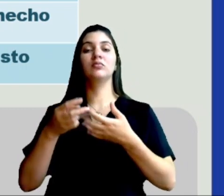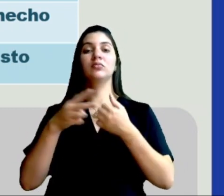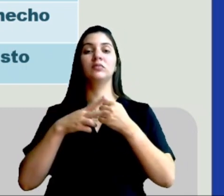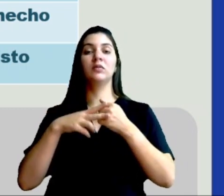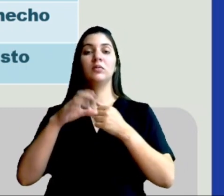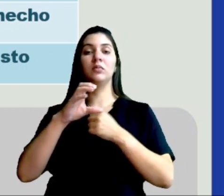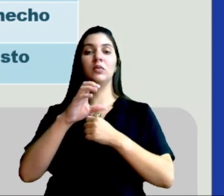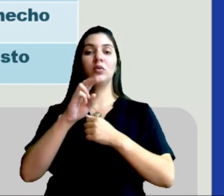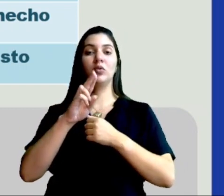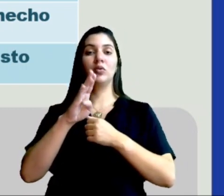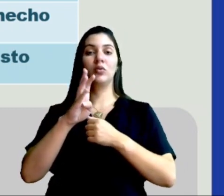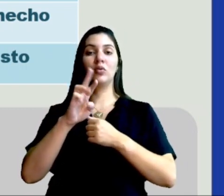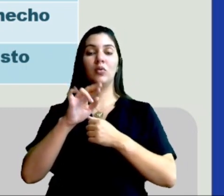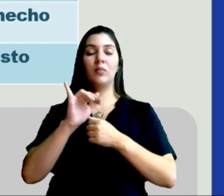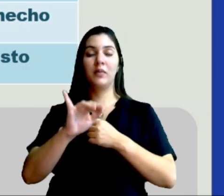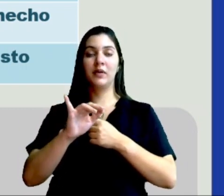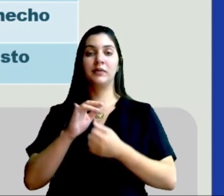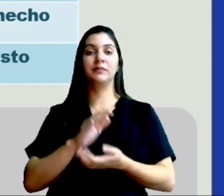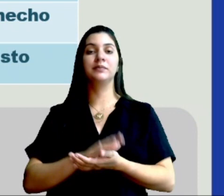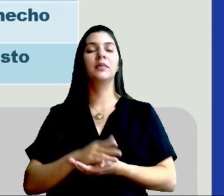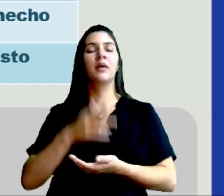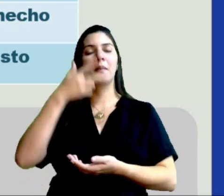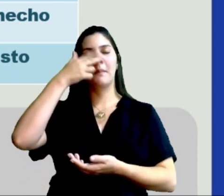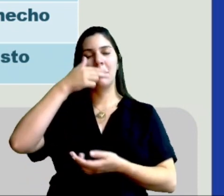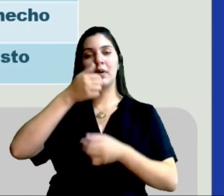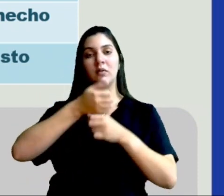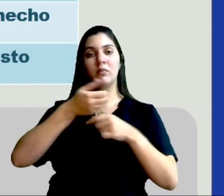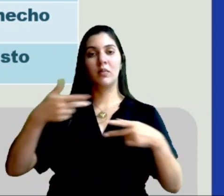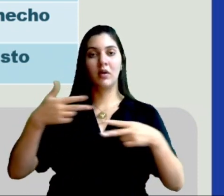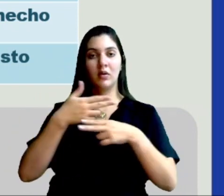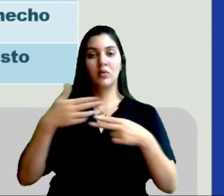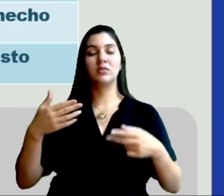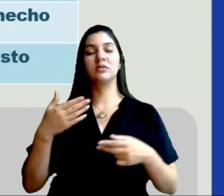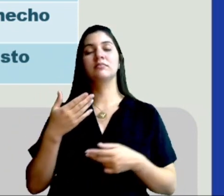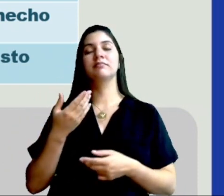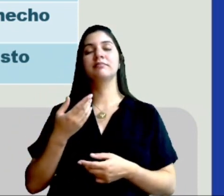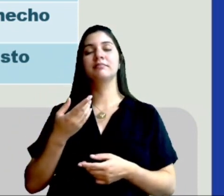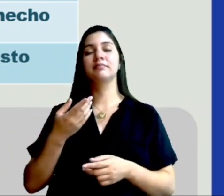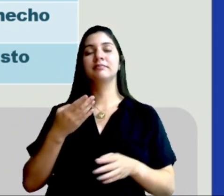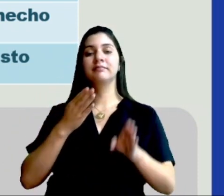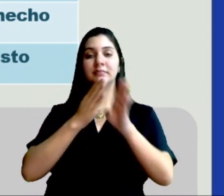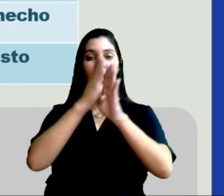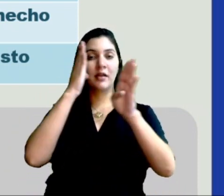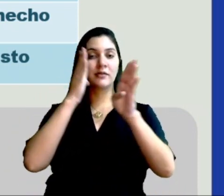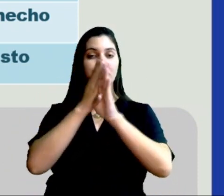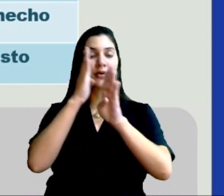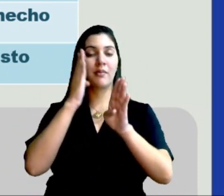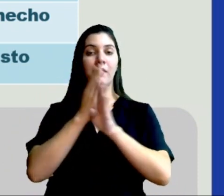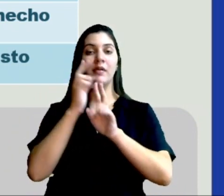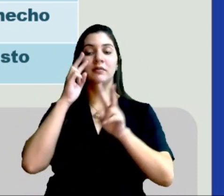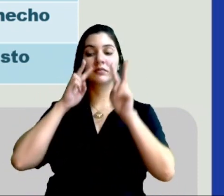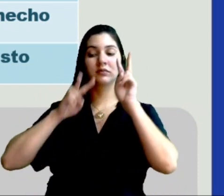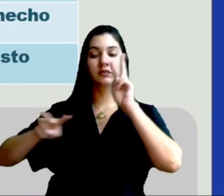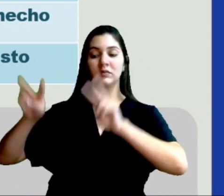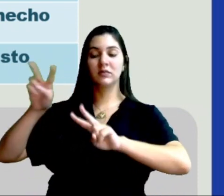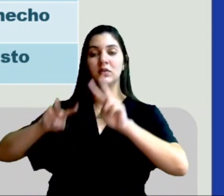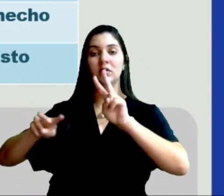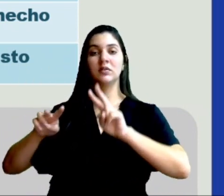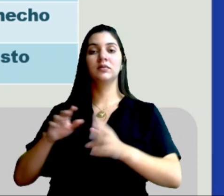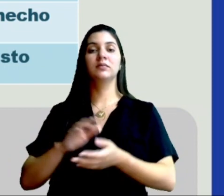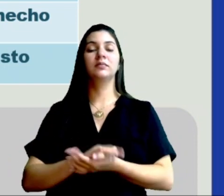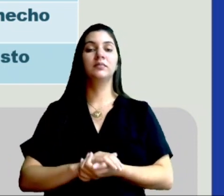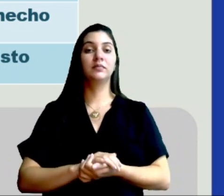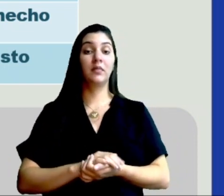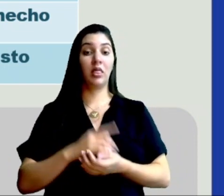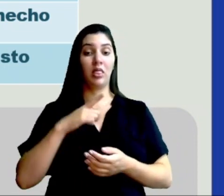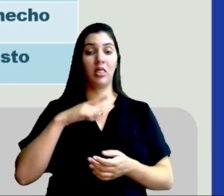cobrir. Encoberto. A mesma coisa para descobrir, ó. Tá vendo aqui? Eu tenho encobrir